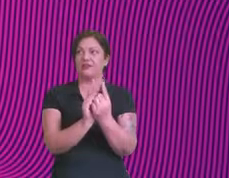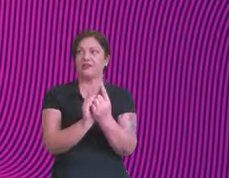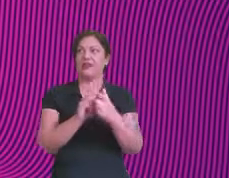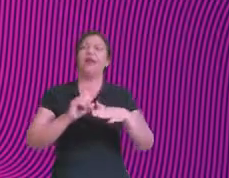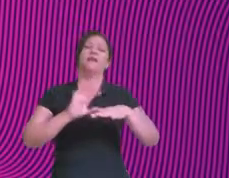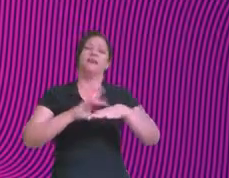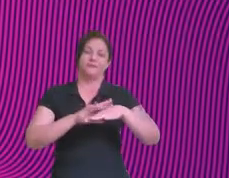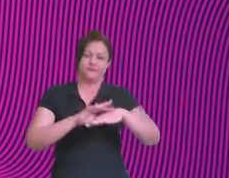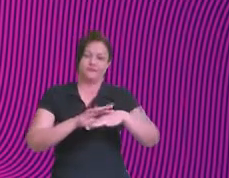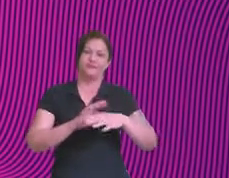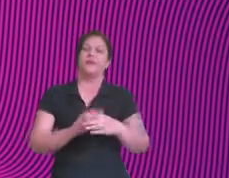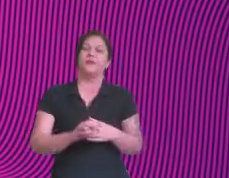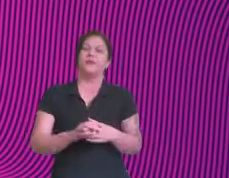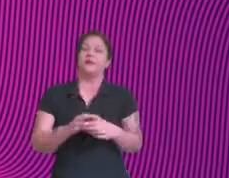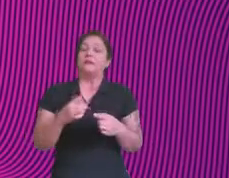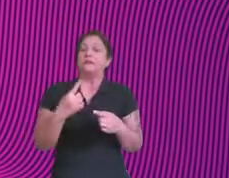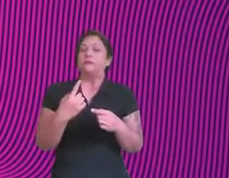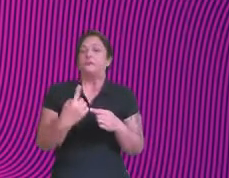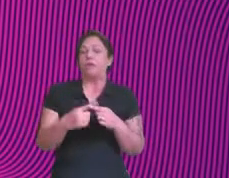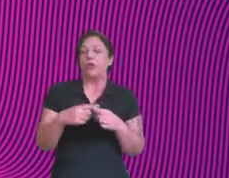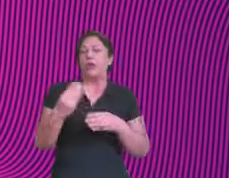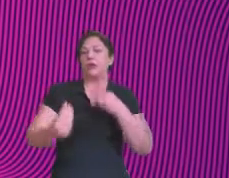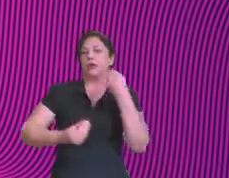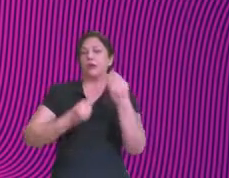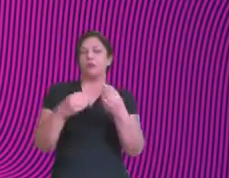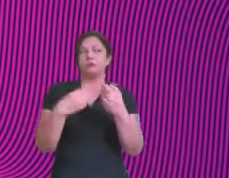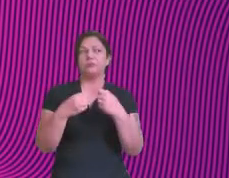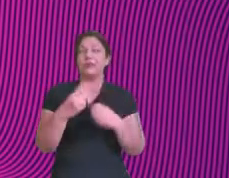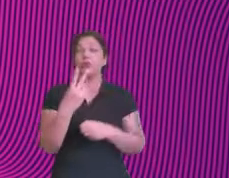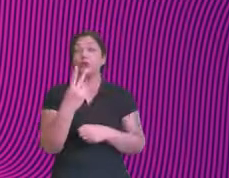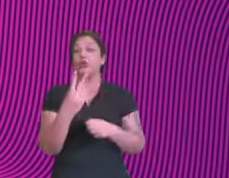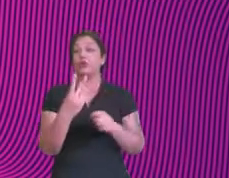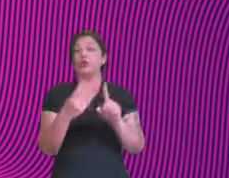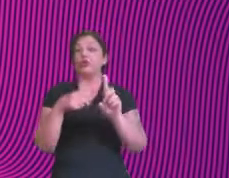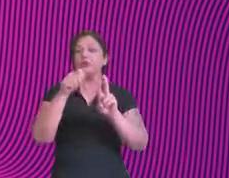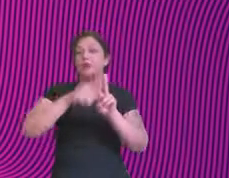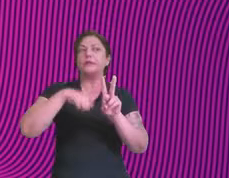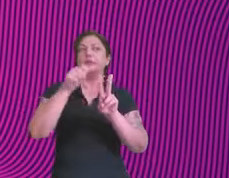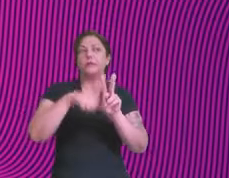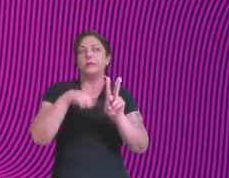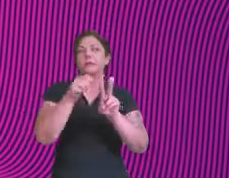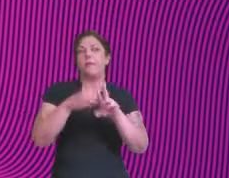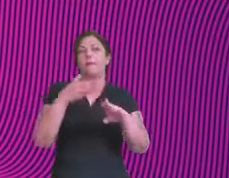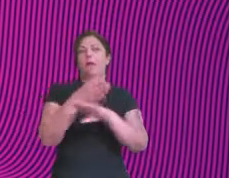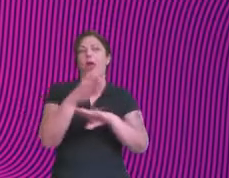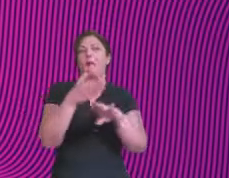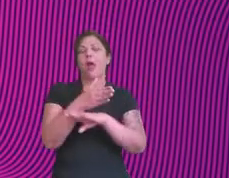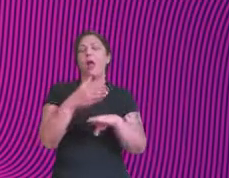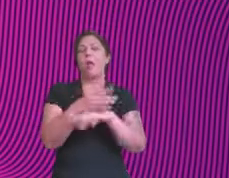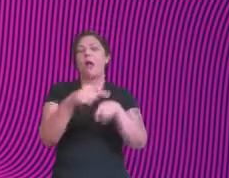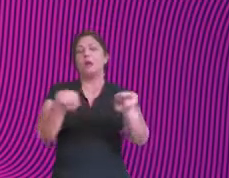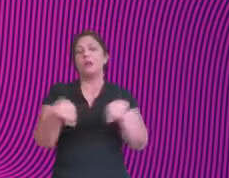mas é uma coisa que eu acho que a gente tem que ficar de olho e ver os resultados da literatura, eu acho.